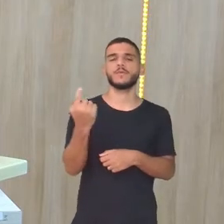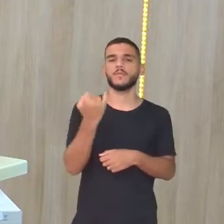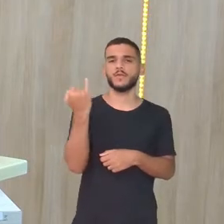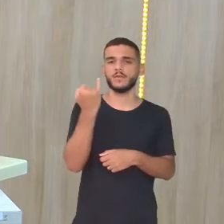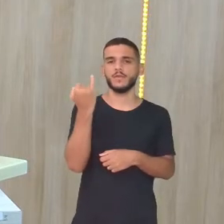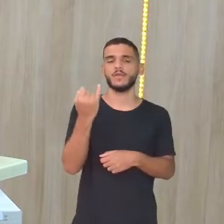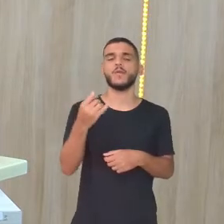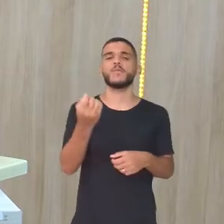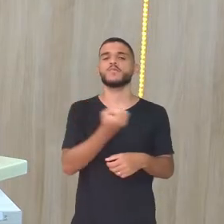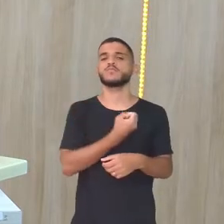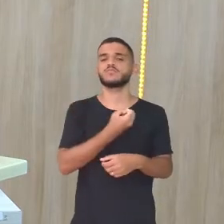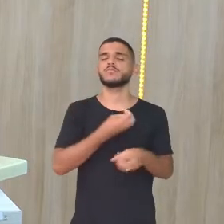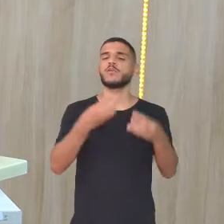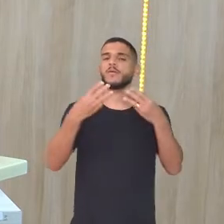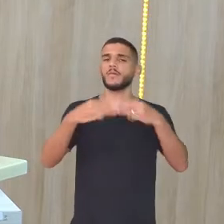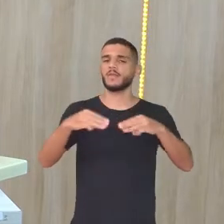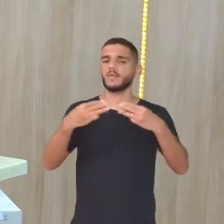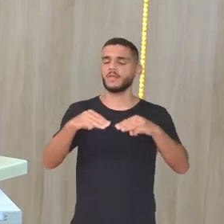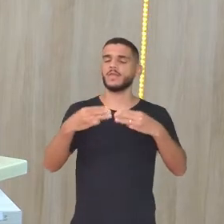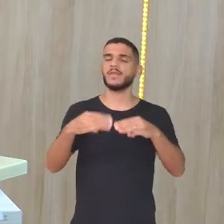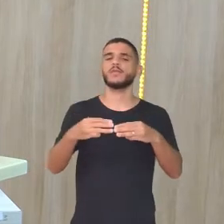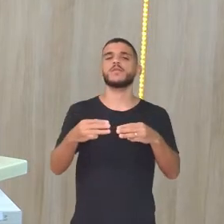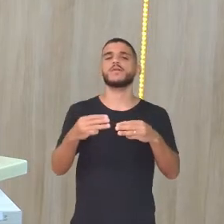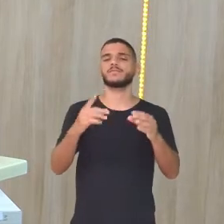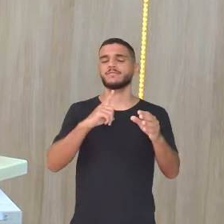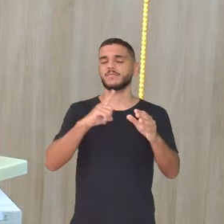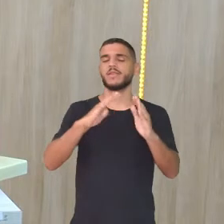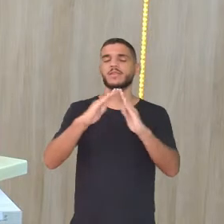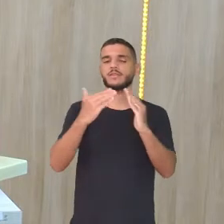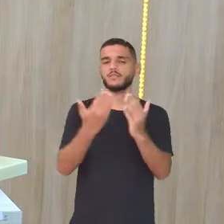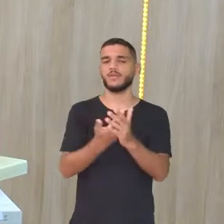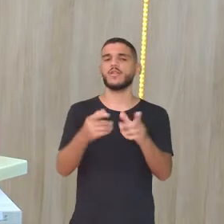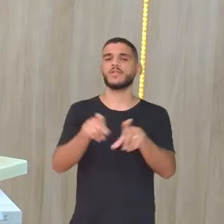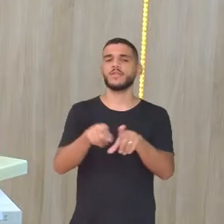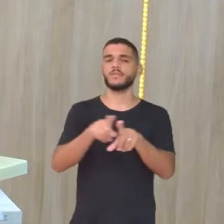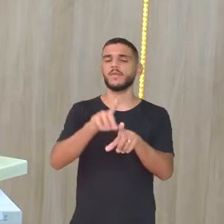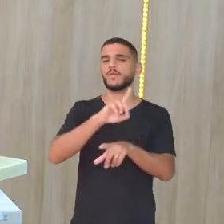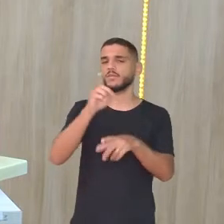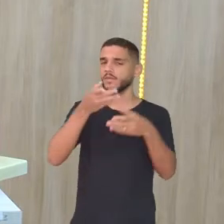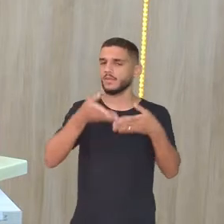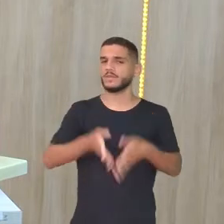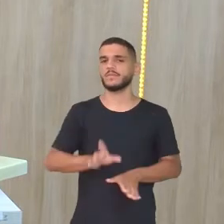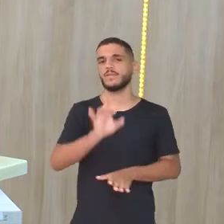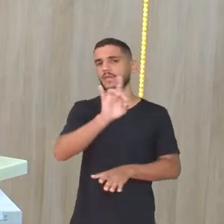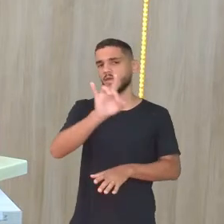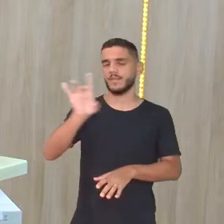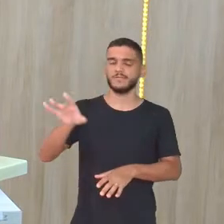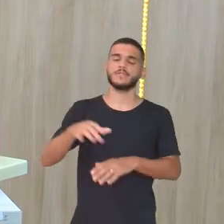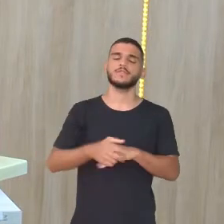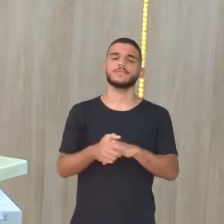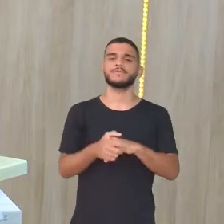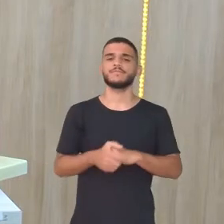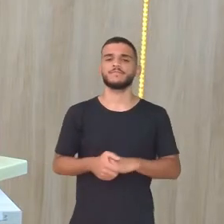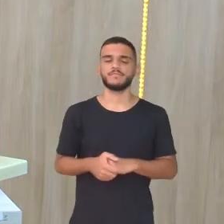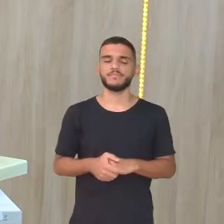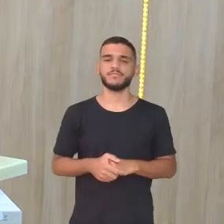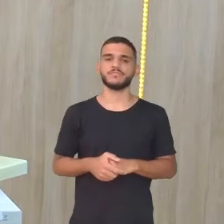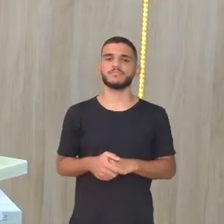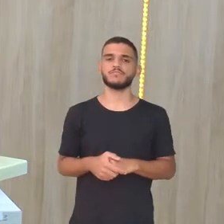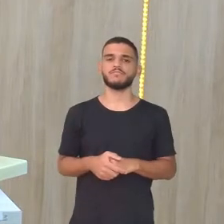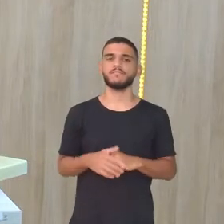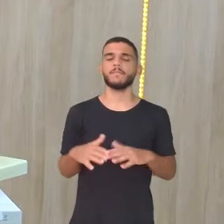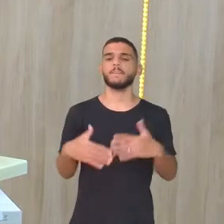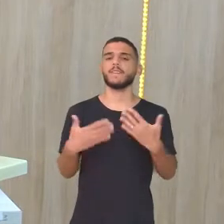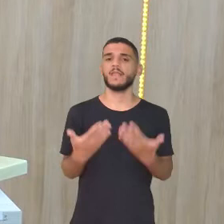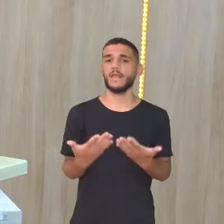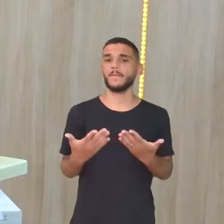número da matrícula, que vocês vão pegar lá na escola, e a data de nascimento de vocês, com dia, mês e ano. Mas,